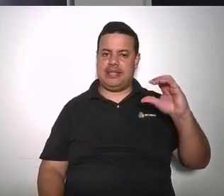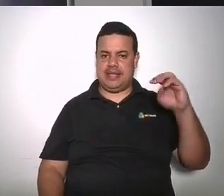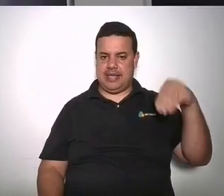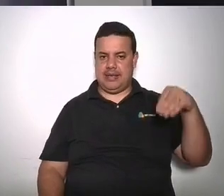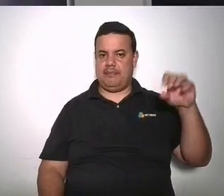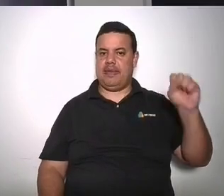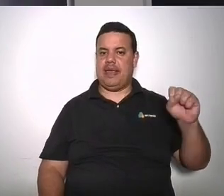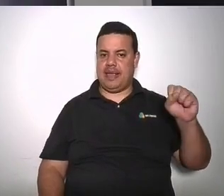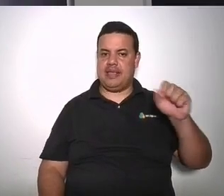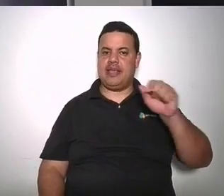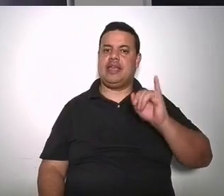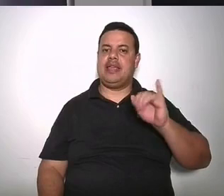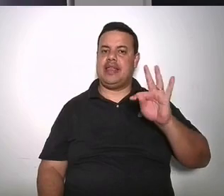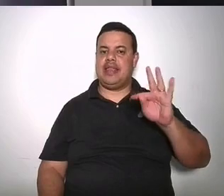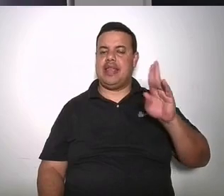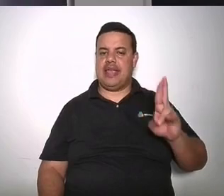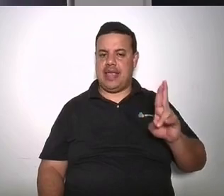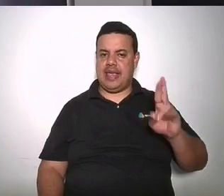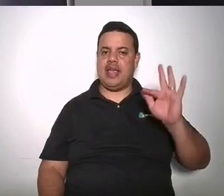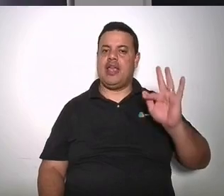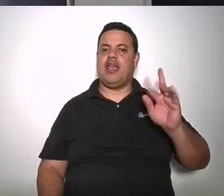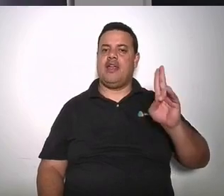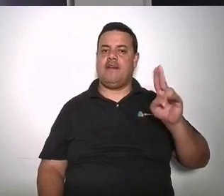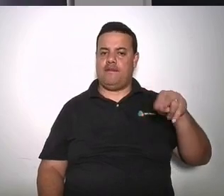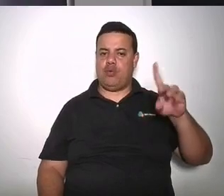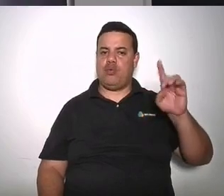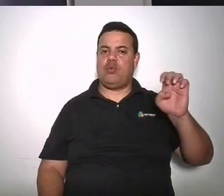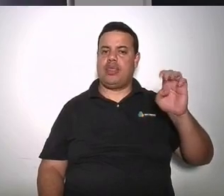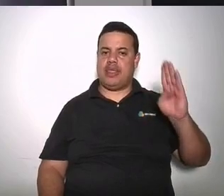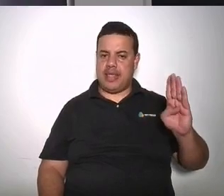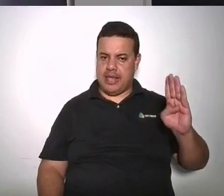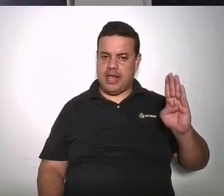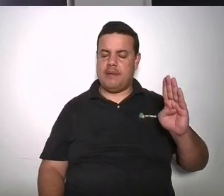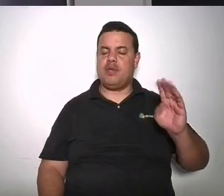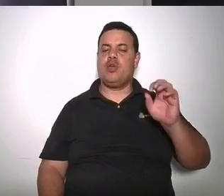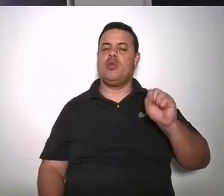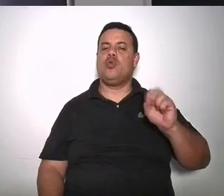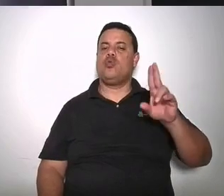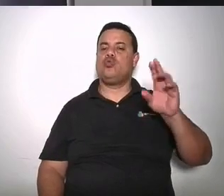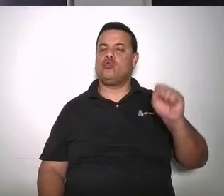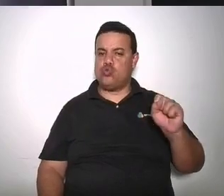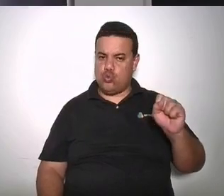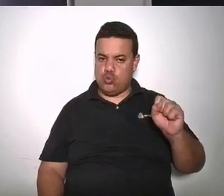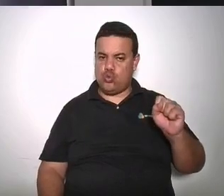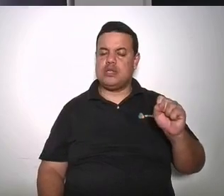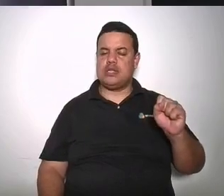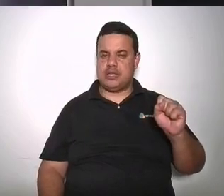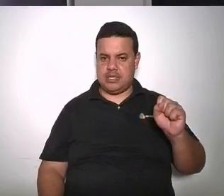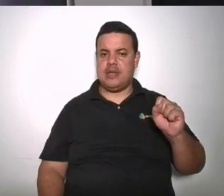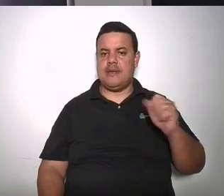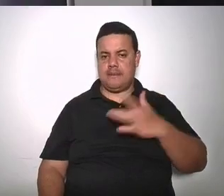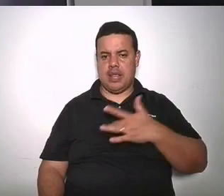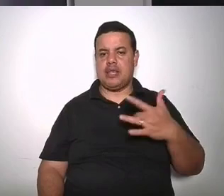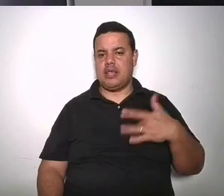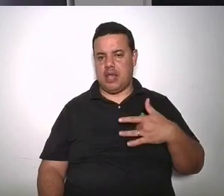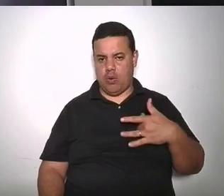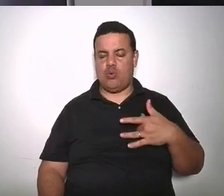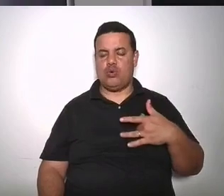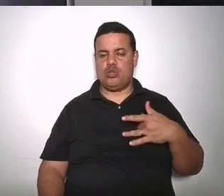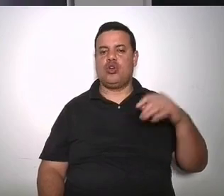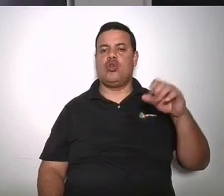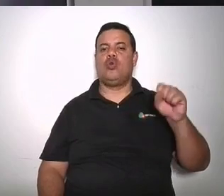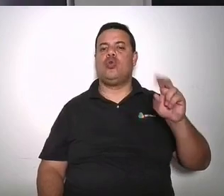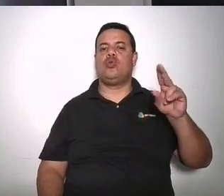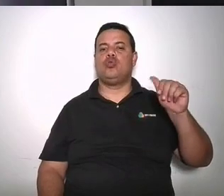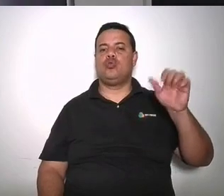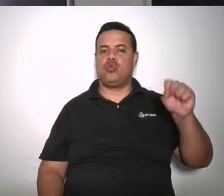entra o Fundeb, entra o SUS, o repasse do SUS para a saúde, entra o SUAS, que é o repasse para a ação social,